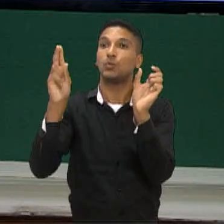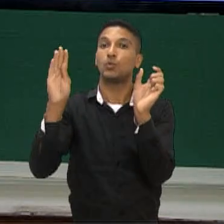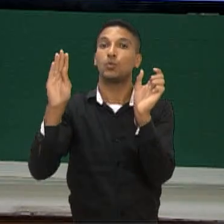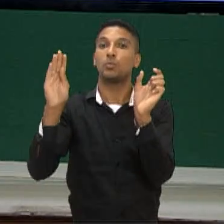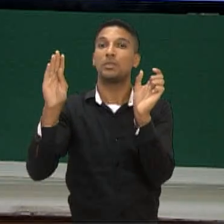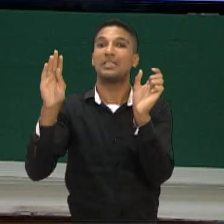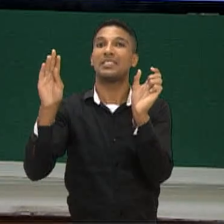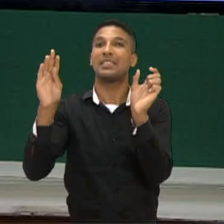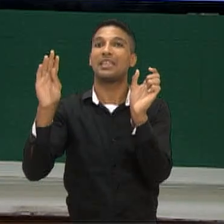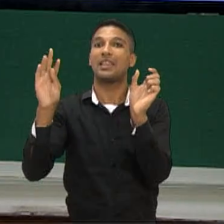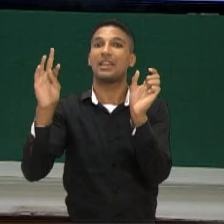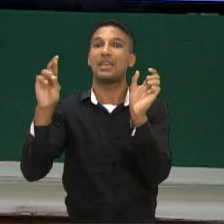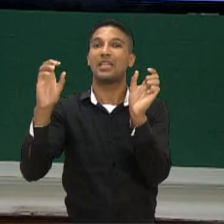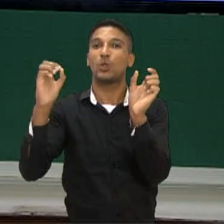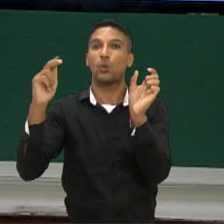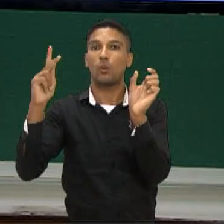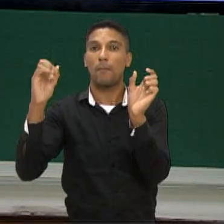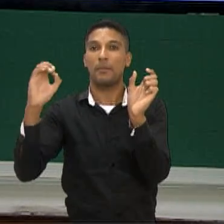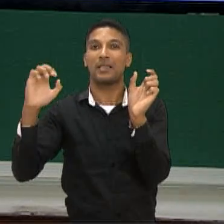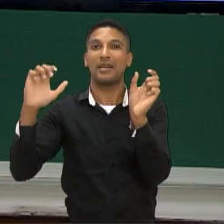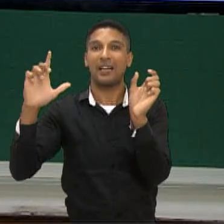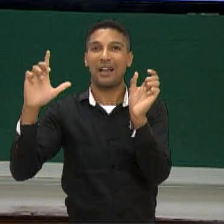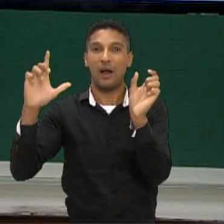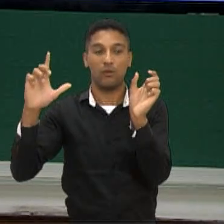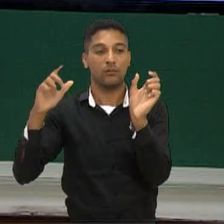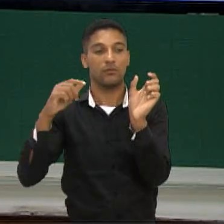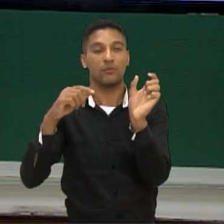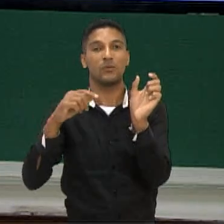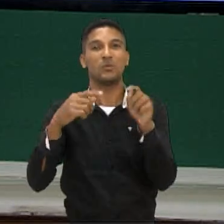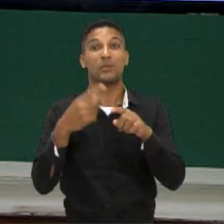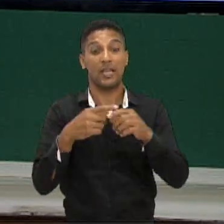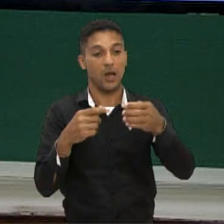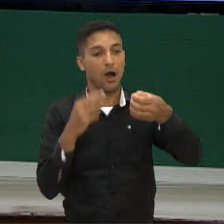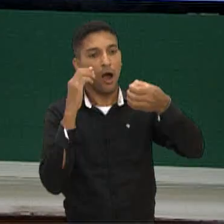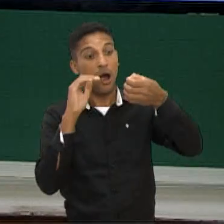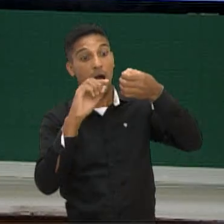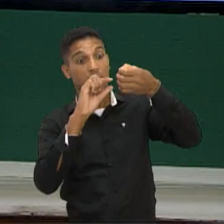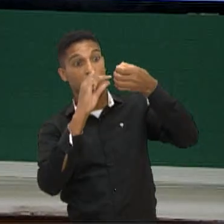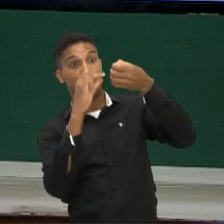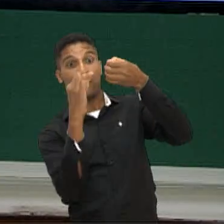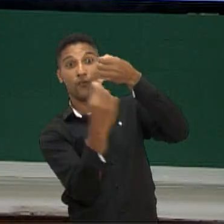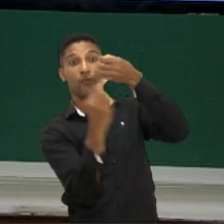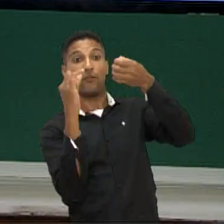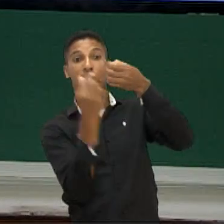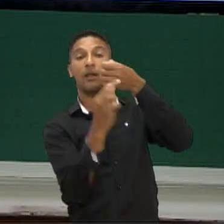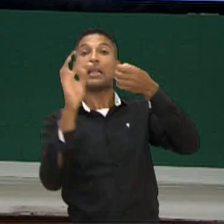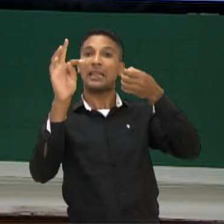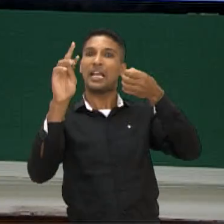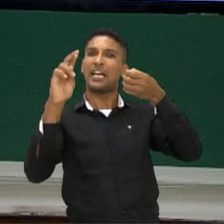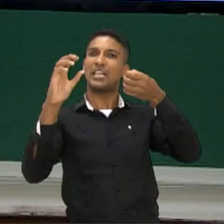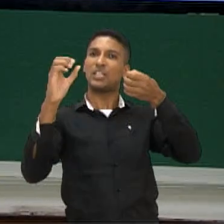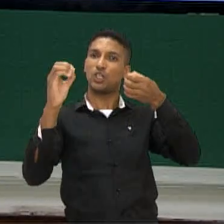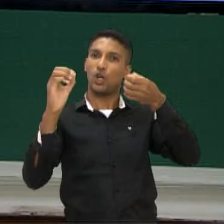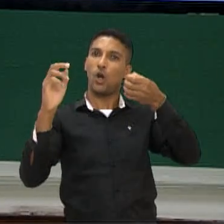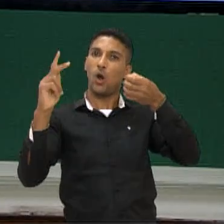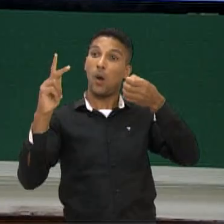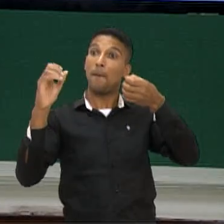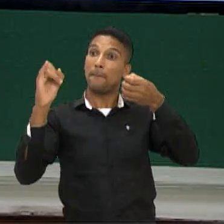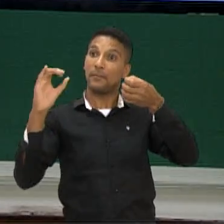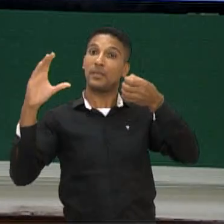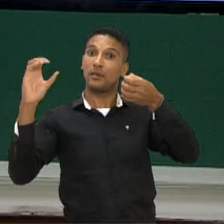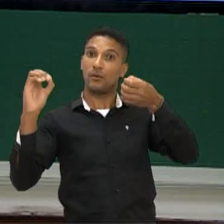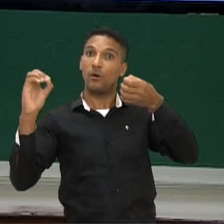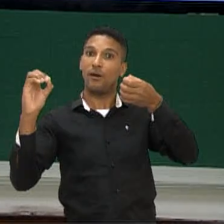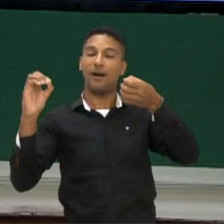para vocês que está ali na linha do trópico de Capricórnio, ó, subtropical, abaixo do